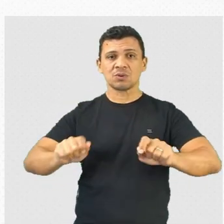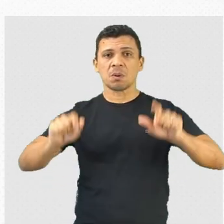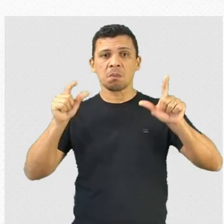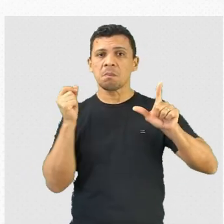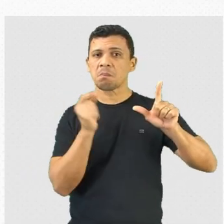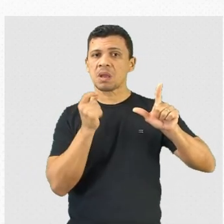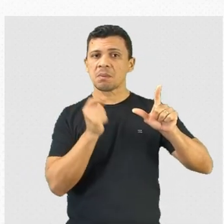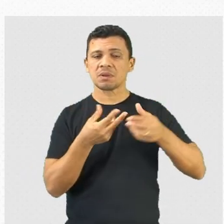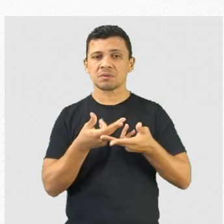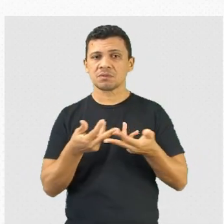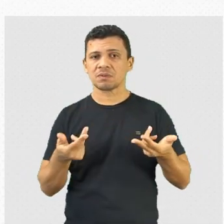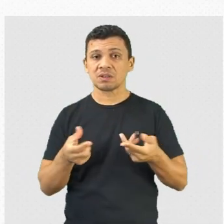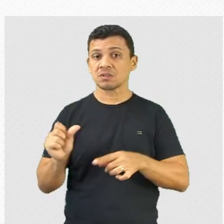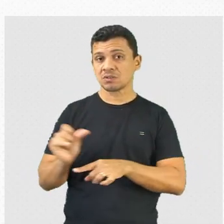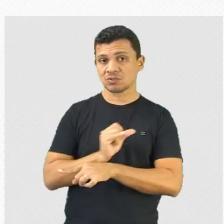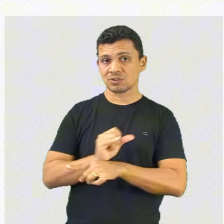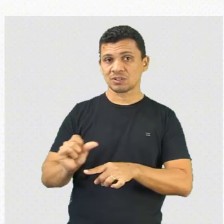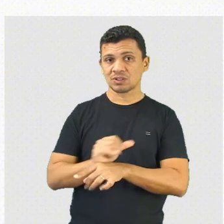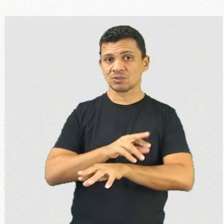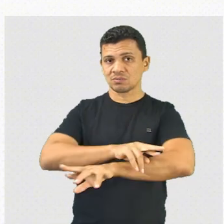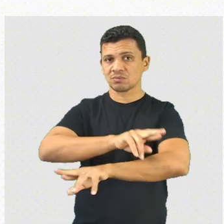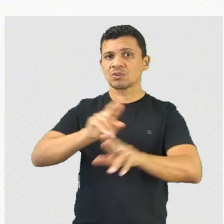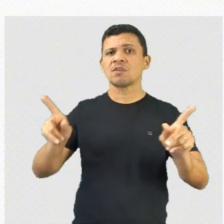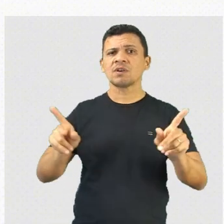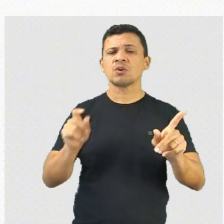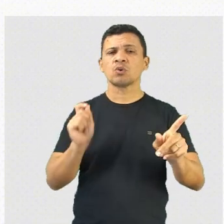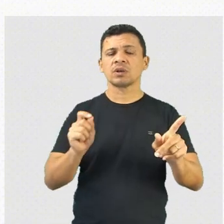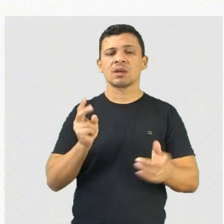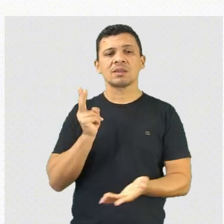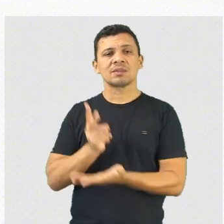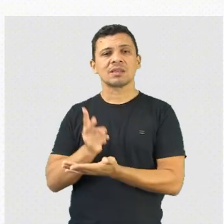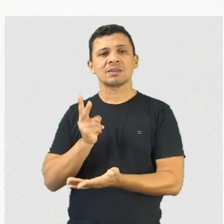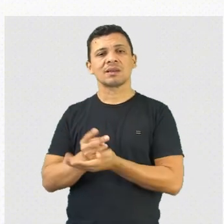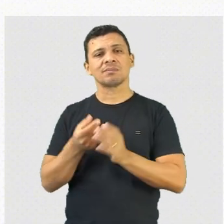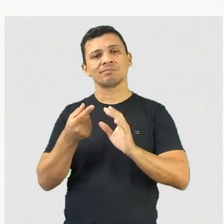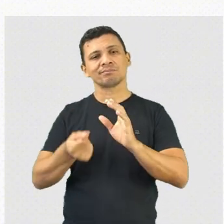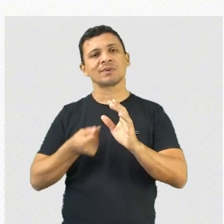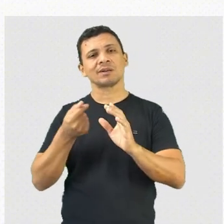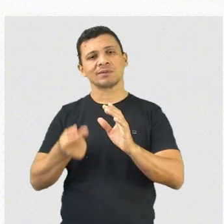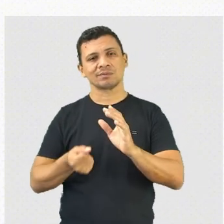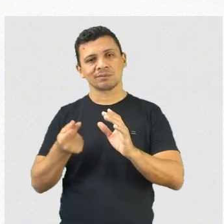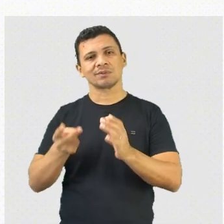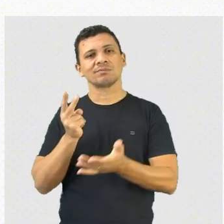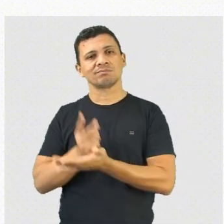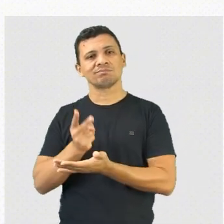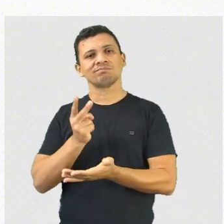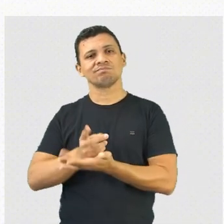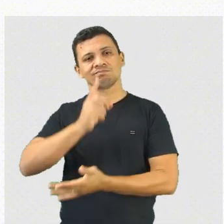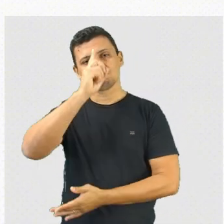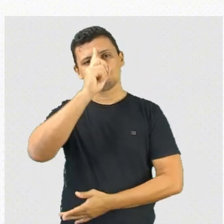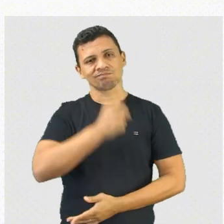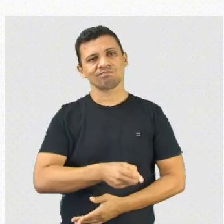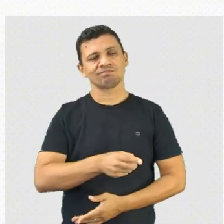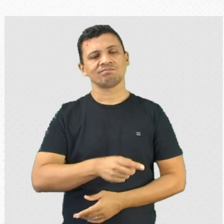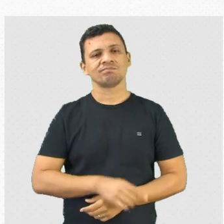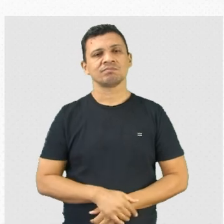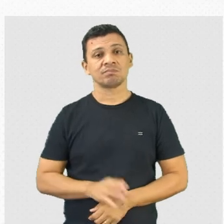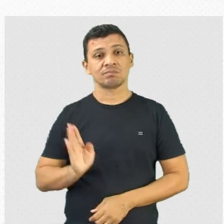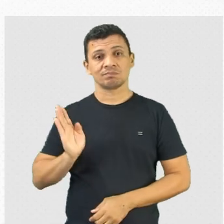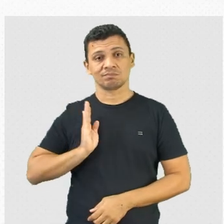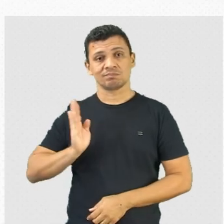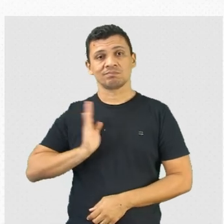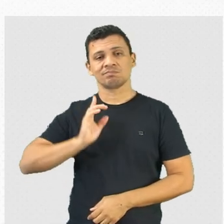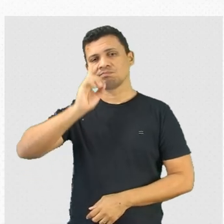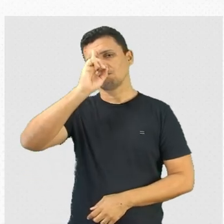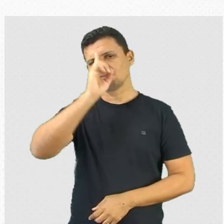outros tipos de estratégias, que é para tentar manter o capitalismo de pé, para tentar manter o sistema de dominação burguês,